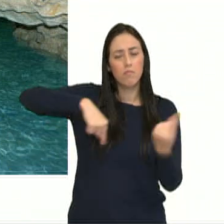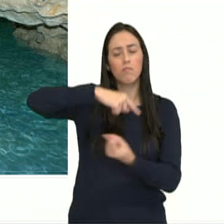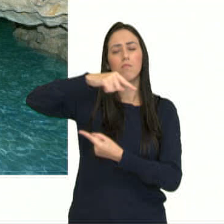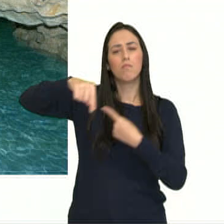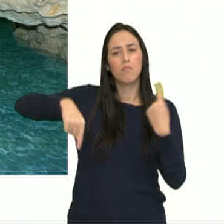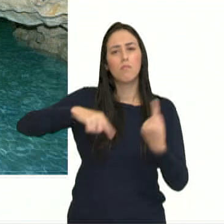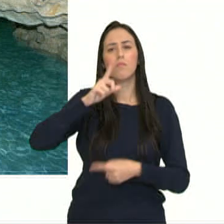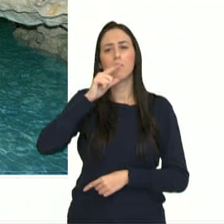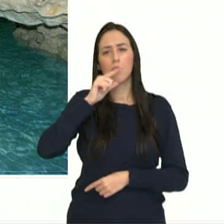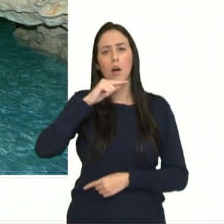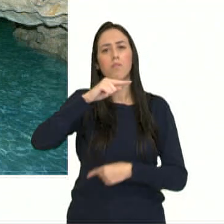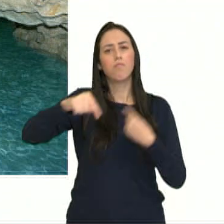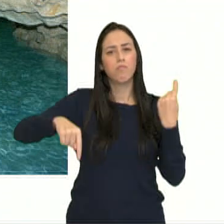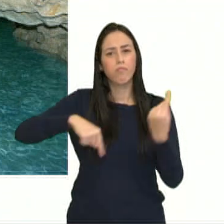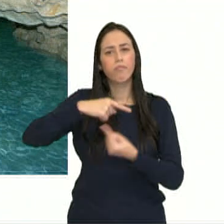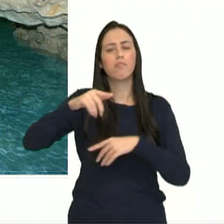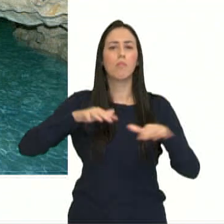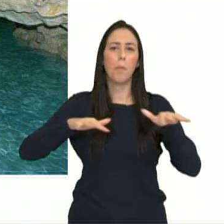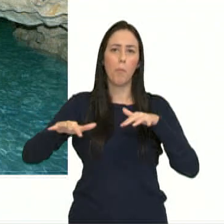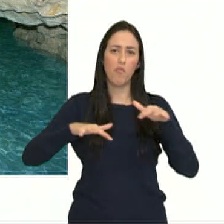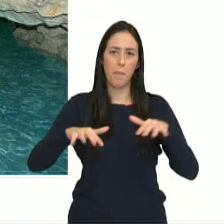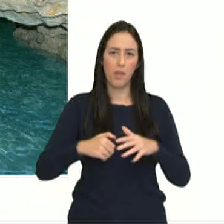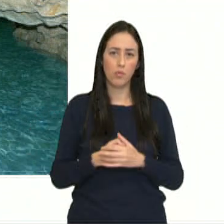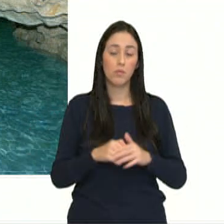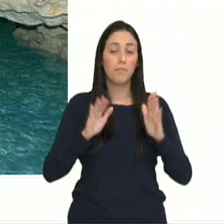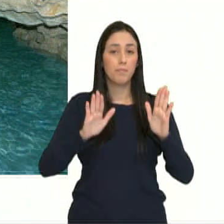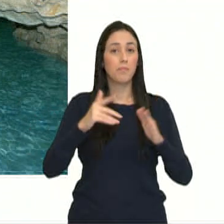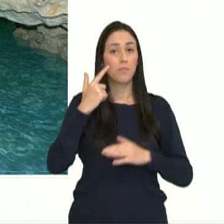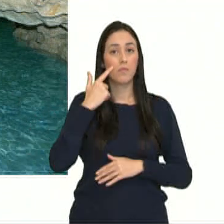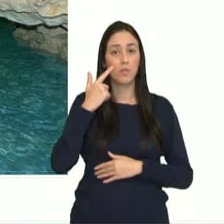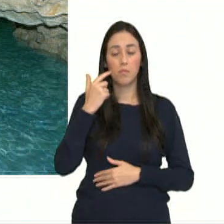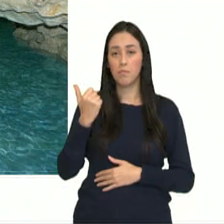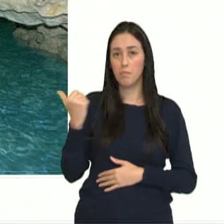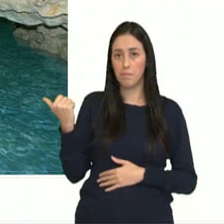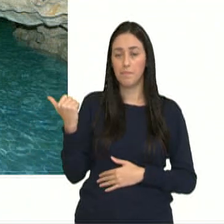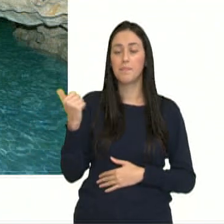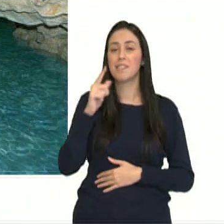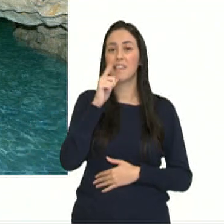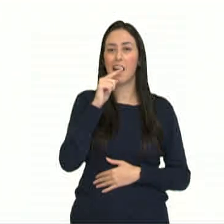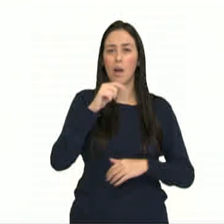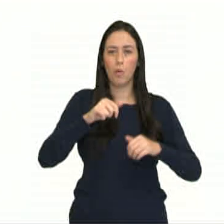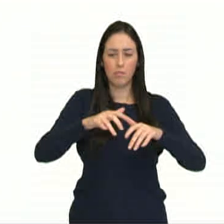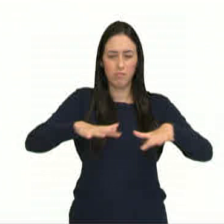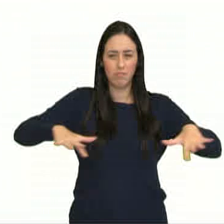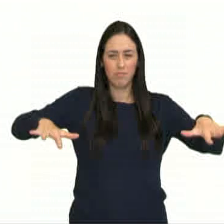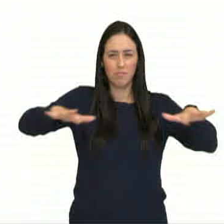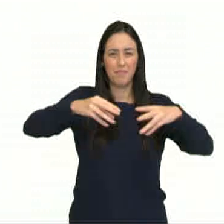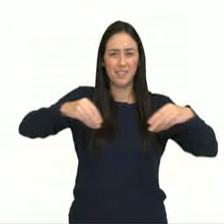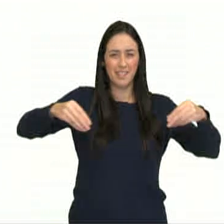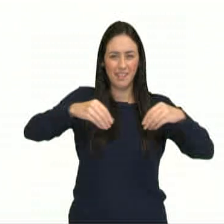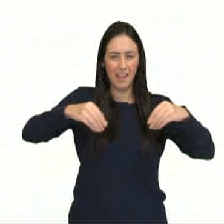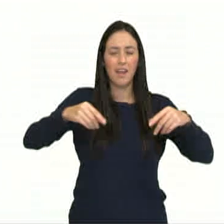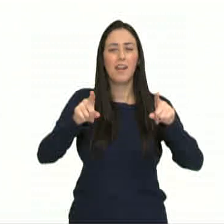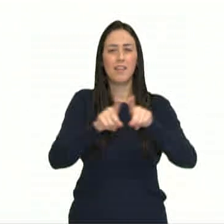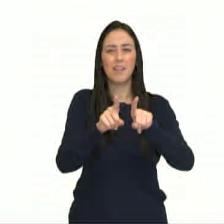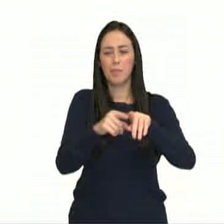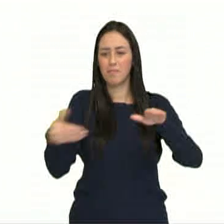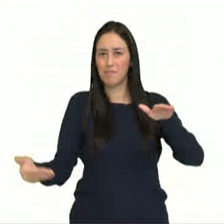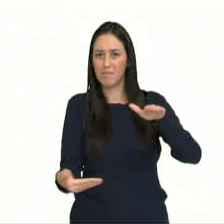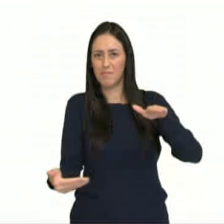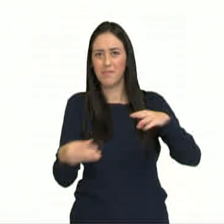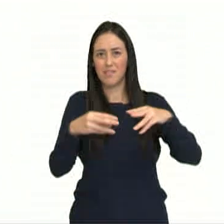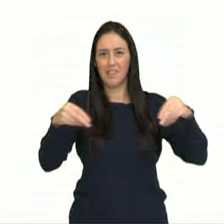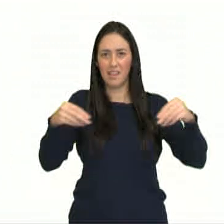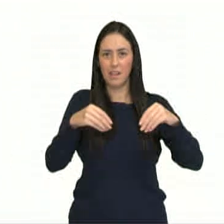está constantemente em movimento. Mas vamos dar uma ênfase aqui nas águas superficiais e nas águas de subsolo, onde nós